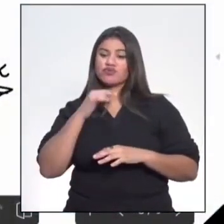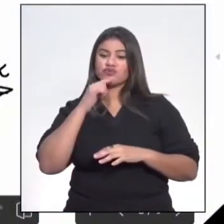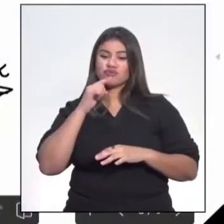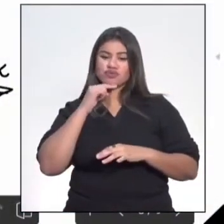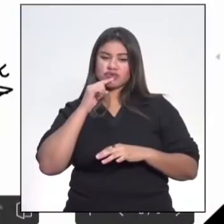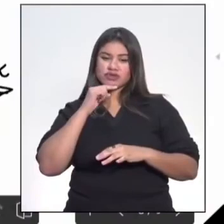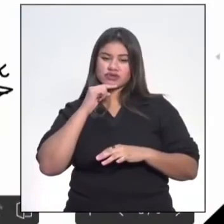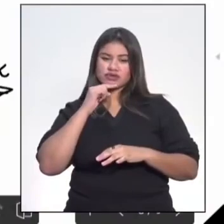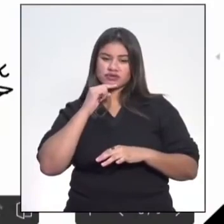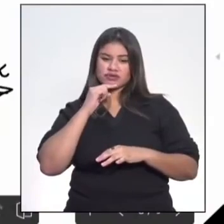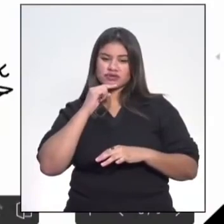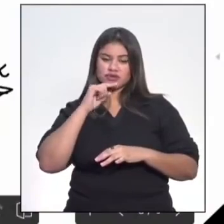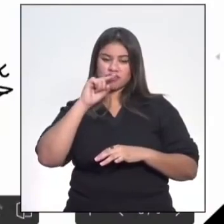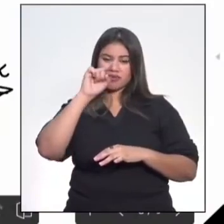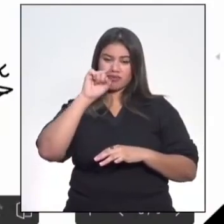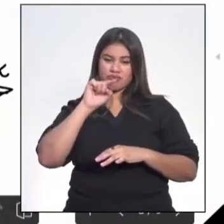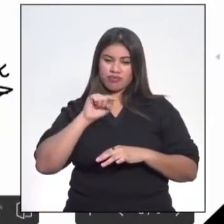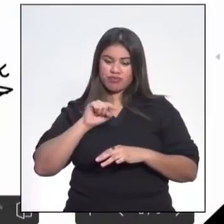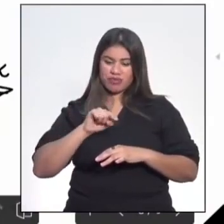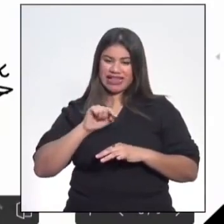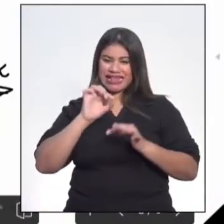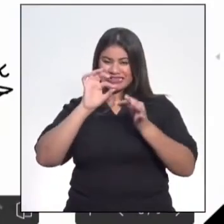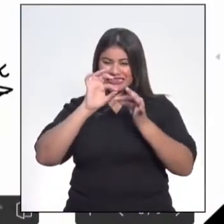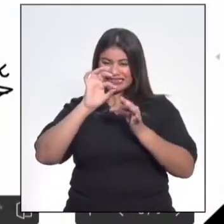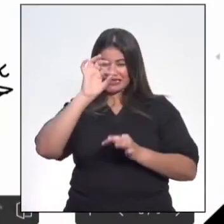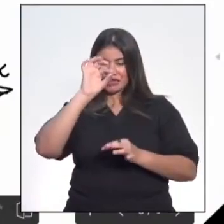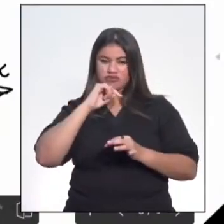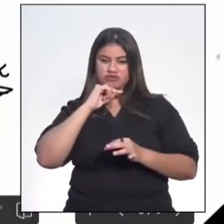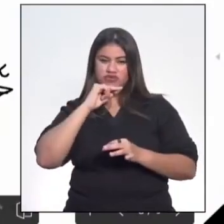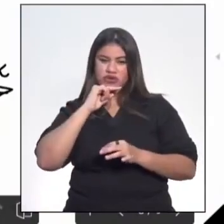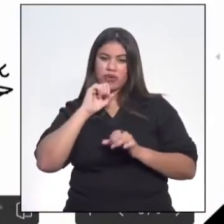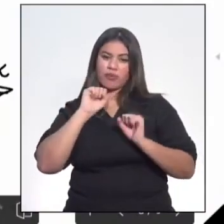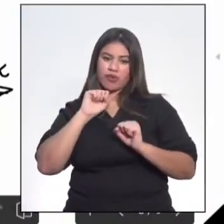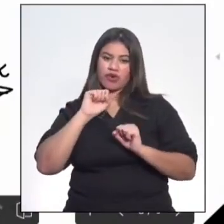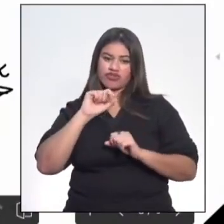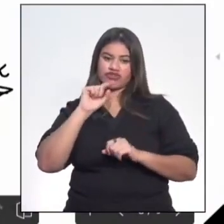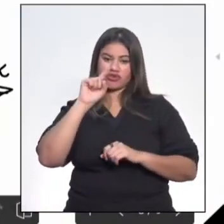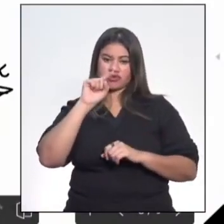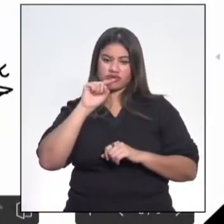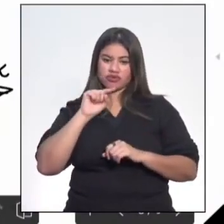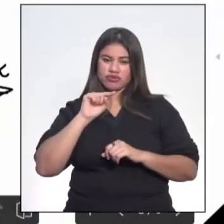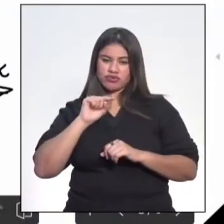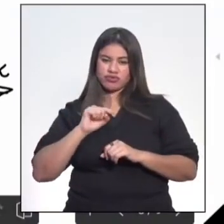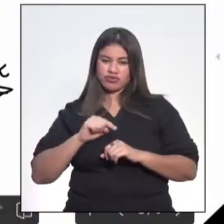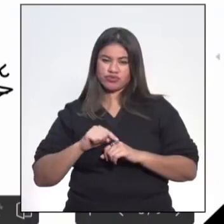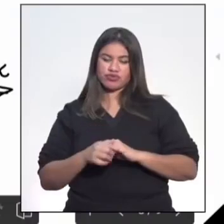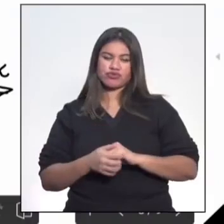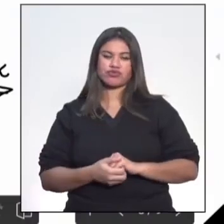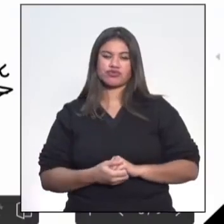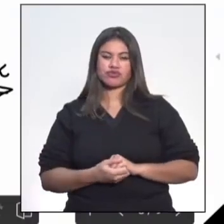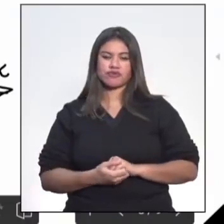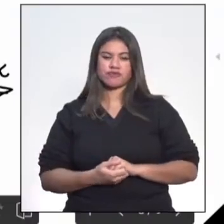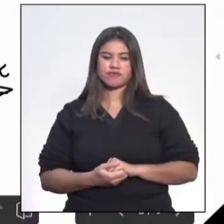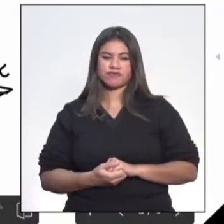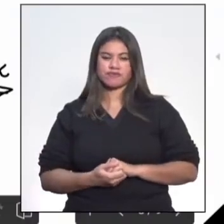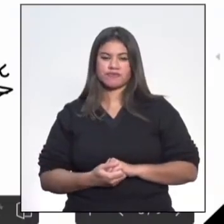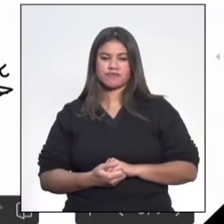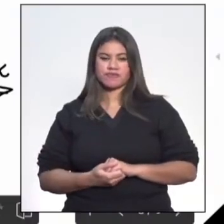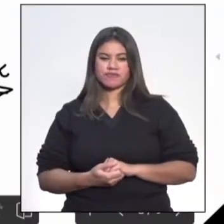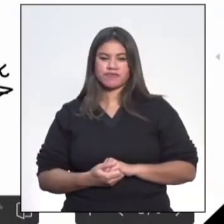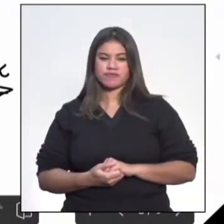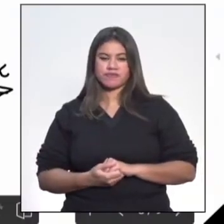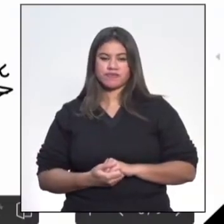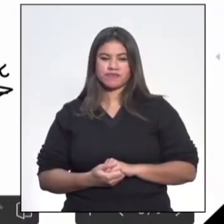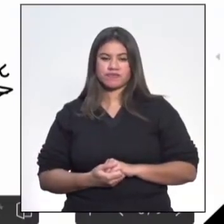ela acaba me prejudicando, tá bom? Mas a gente pode fazer aquele tracejadinho entre o menos 2 e o 4. Menos 2 no x, 4